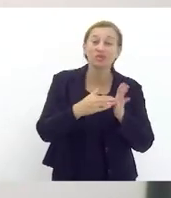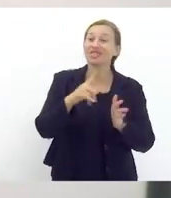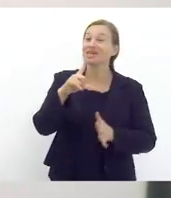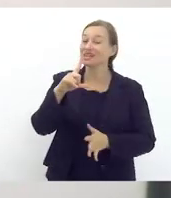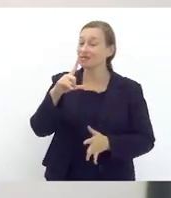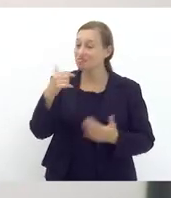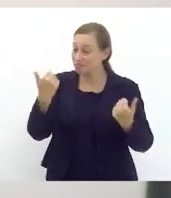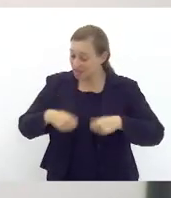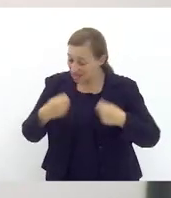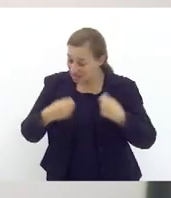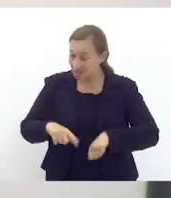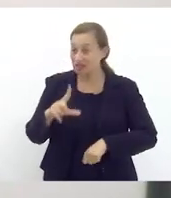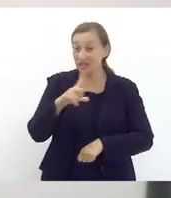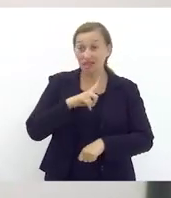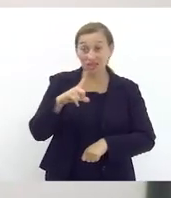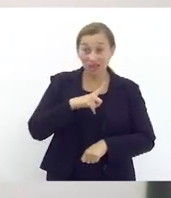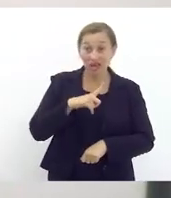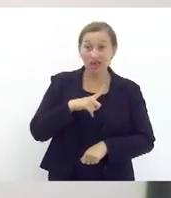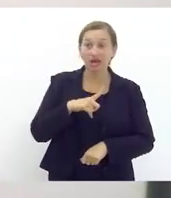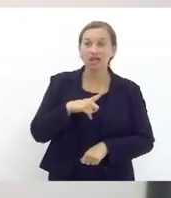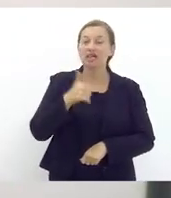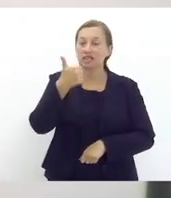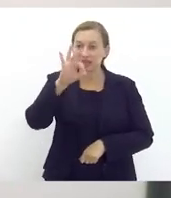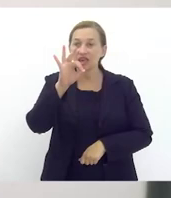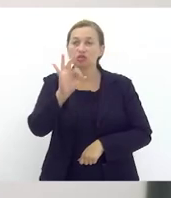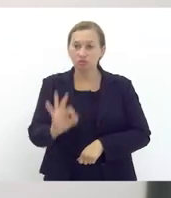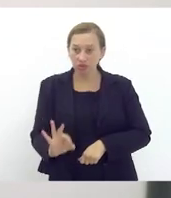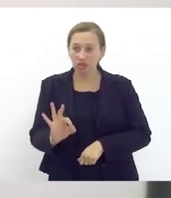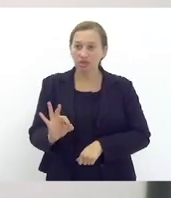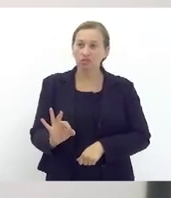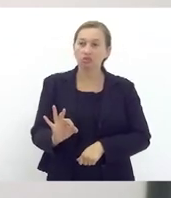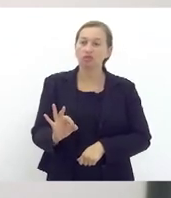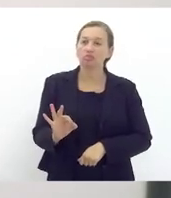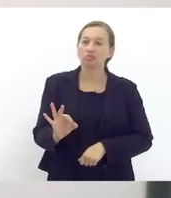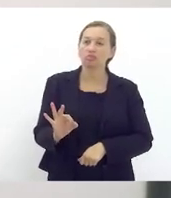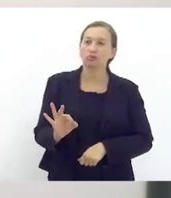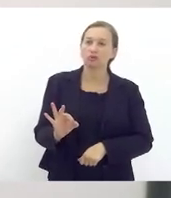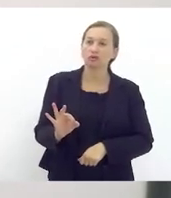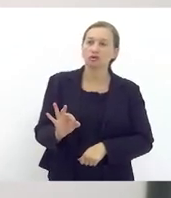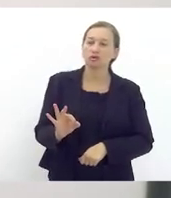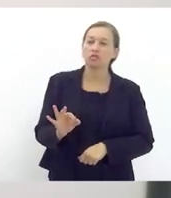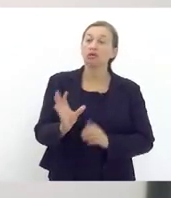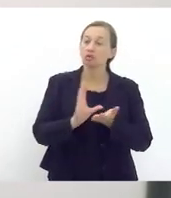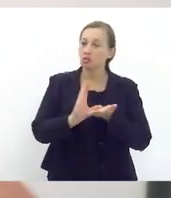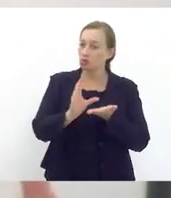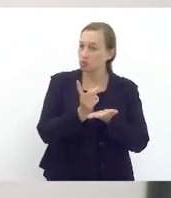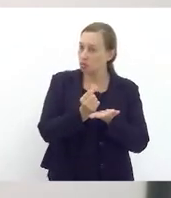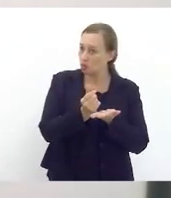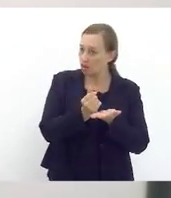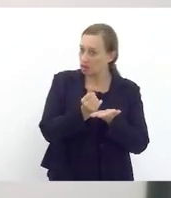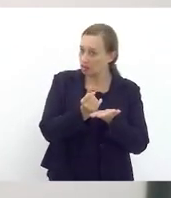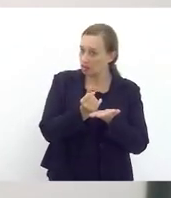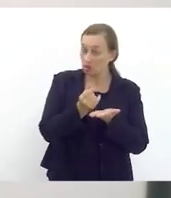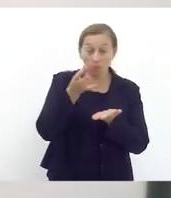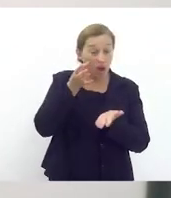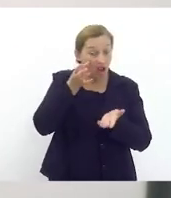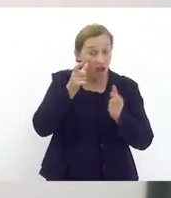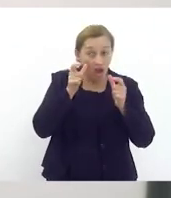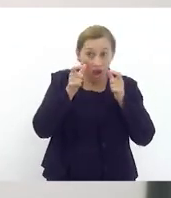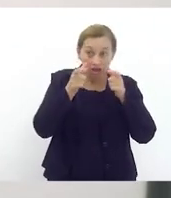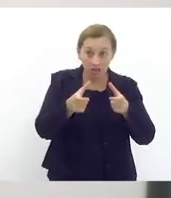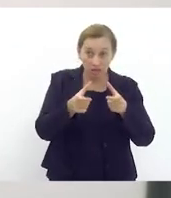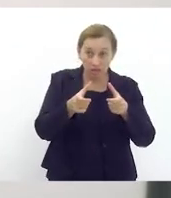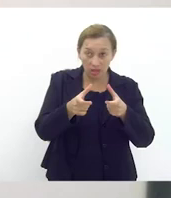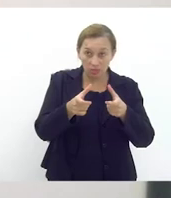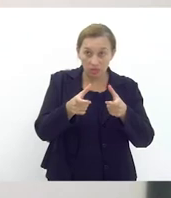que ter no mínimo 10% do seu orçamento atentos a dar conta